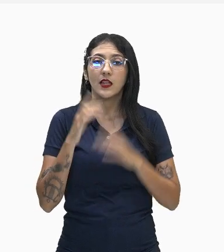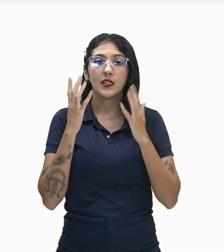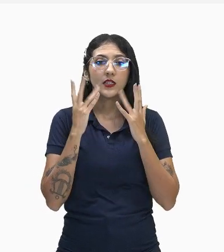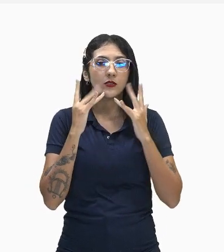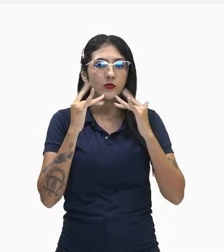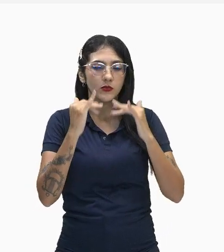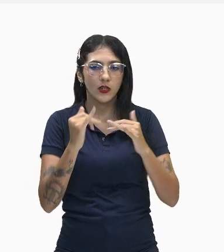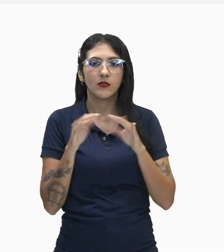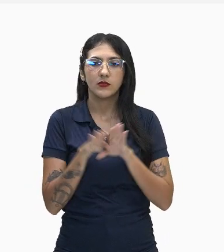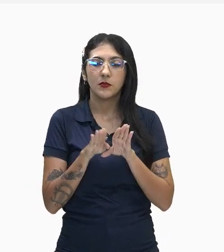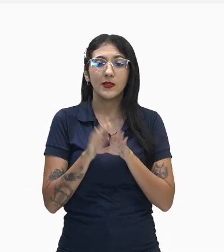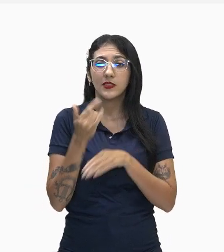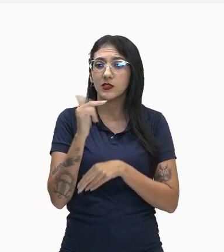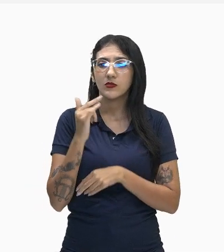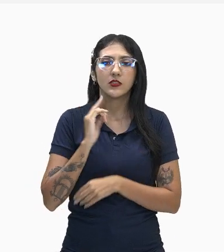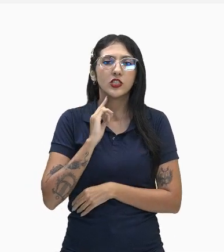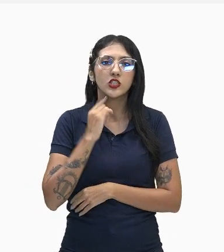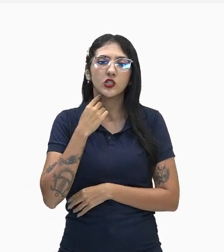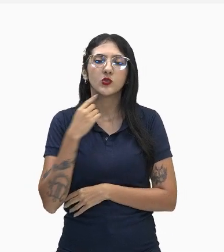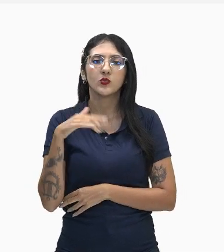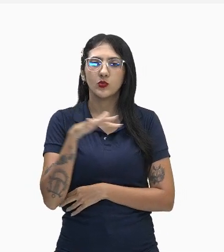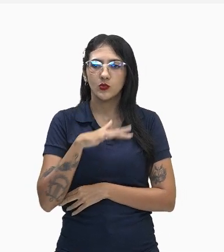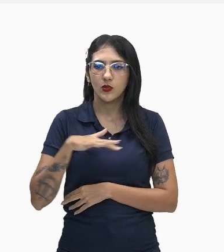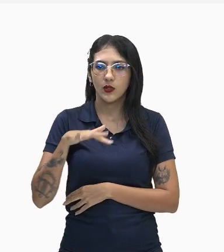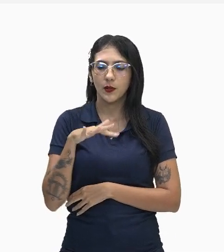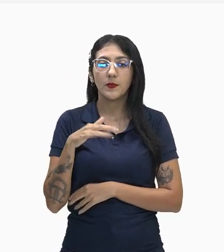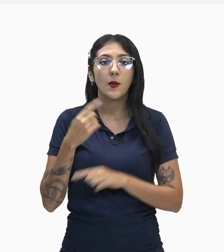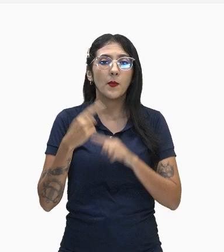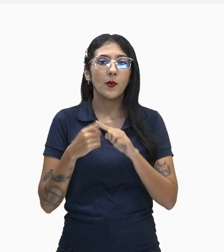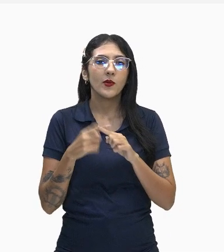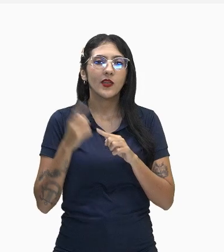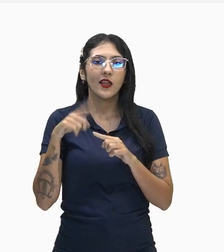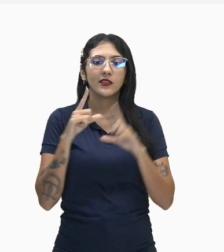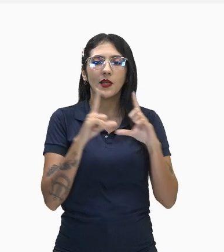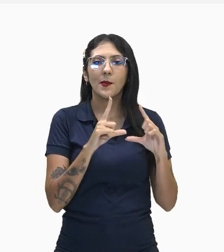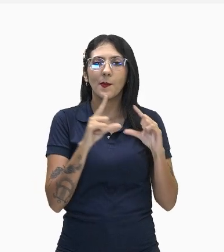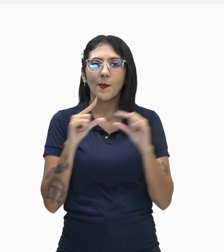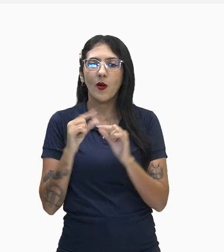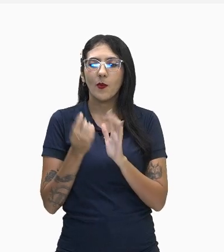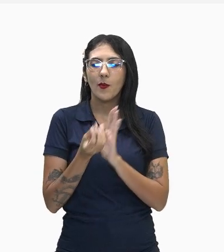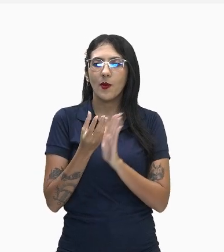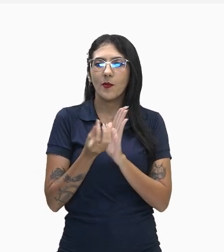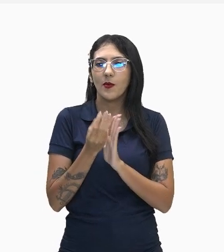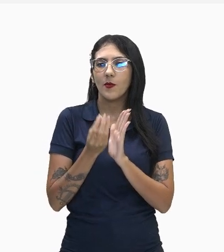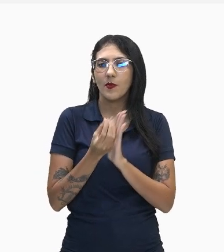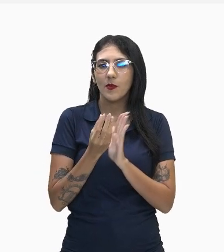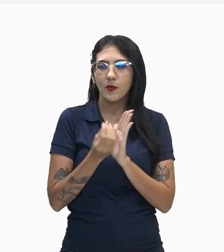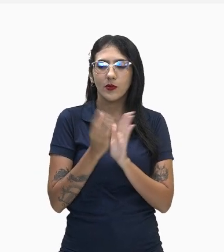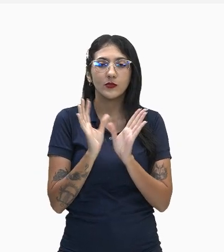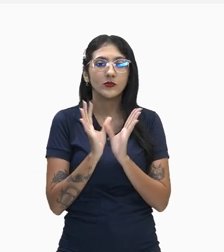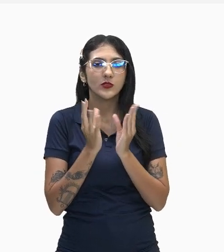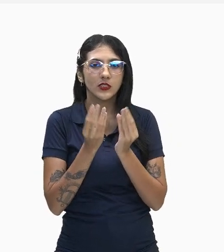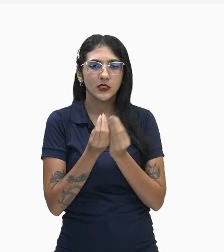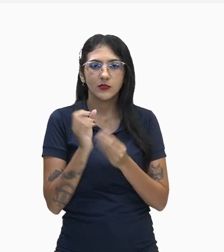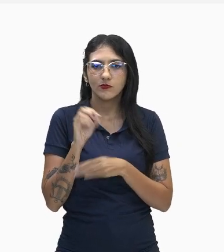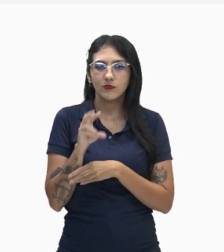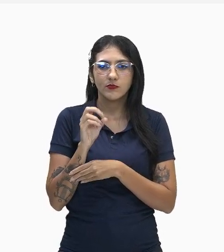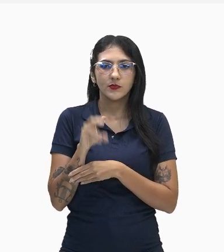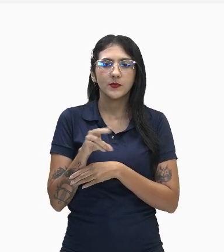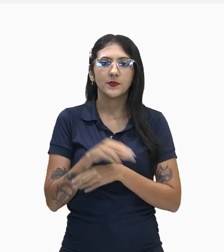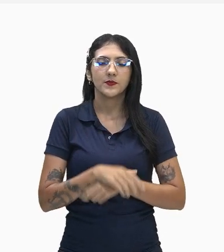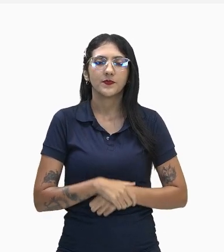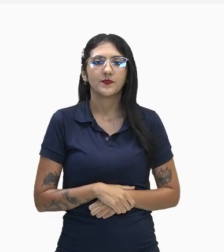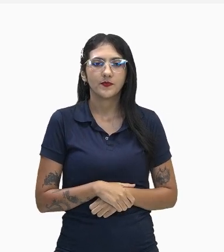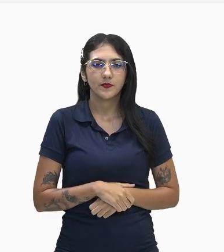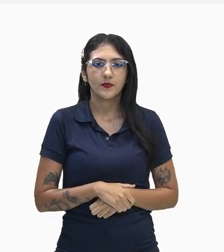que não polui a atmosfera, porque possui baixos índices de emissão de resíduos. Então, nós vamos ter aí